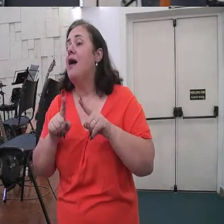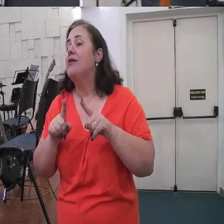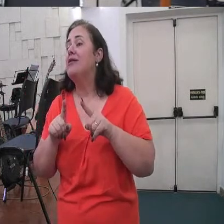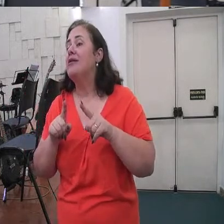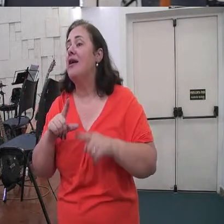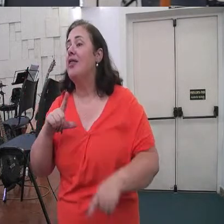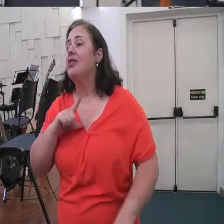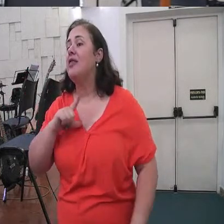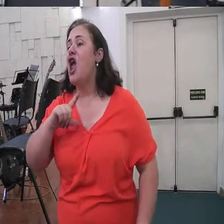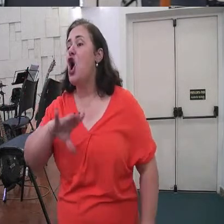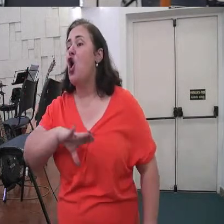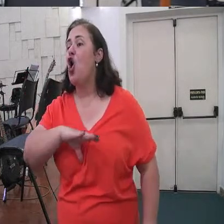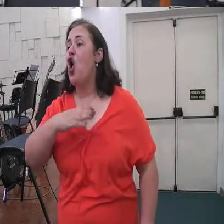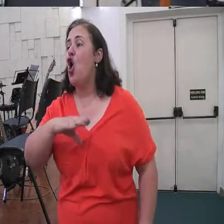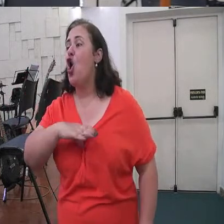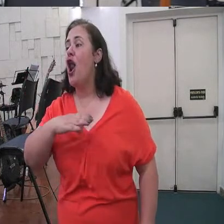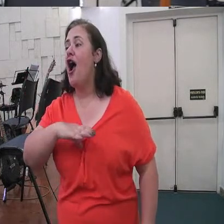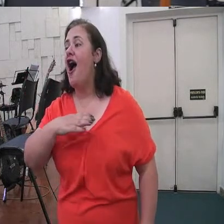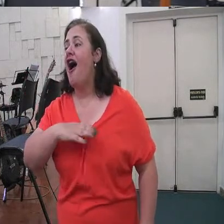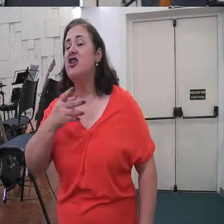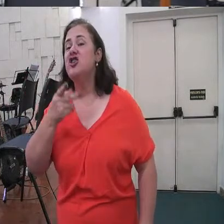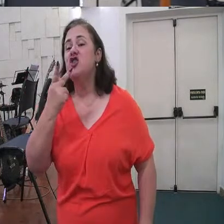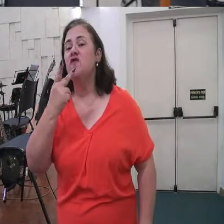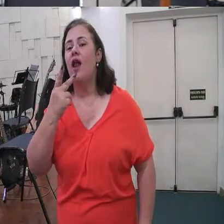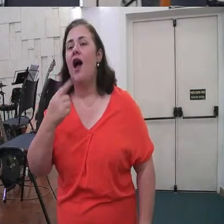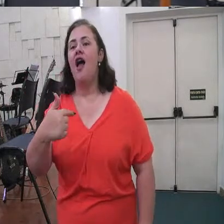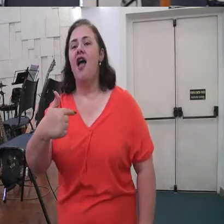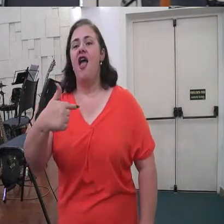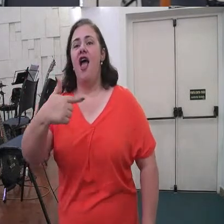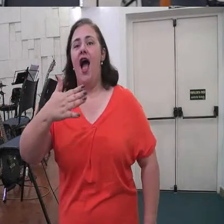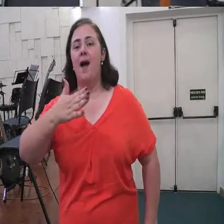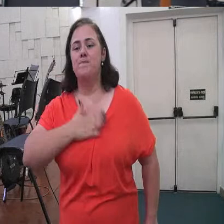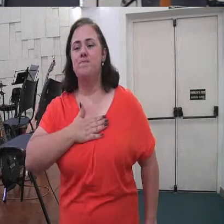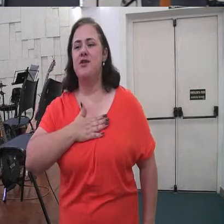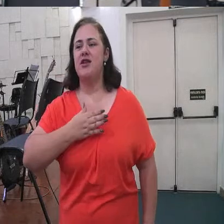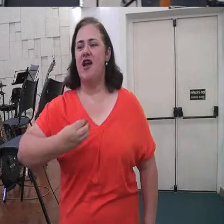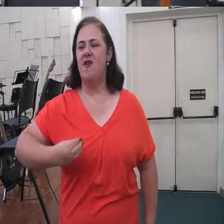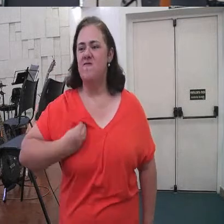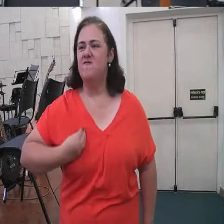eu estou falando alto para o diabo ouvir mesmo. Não vou te deixar.